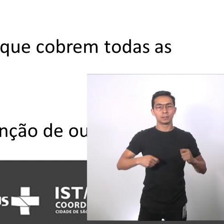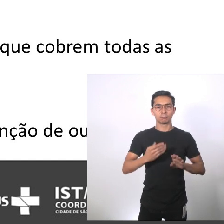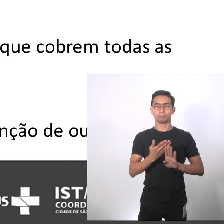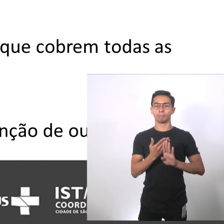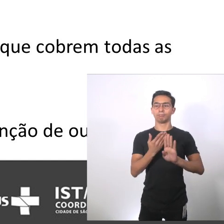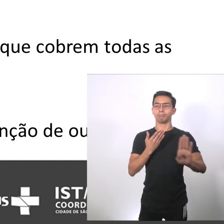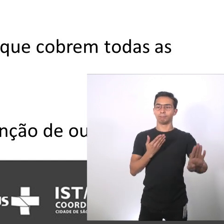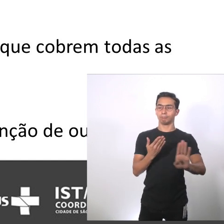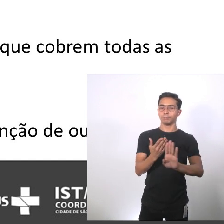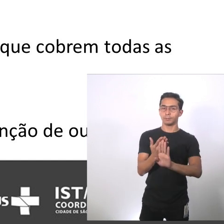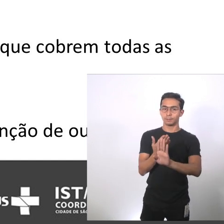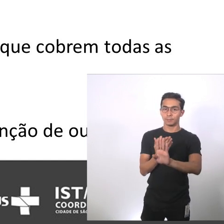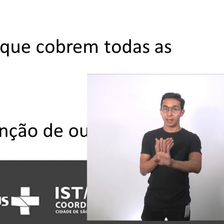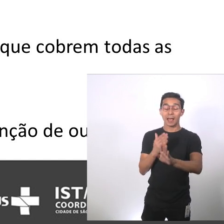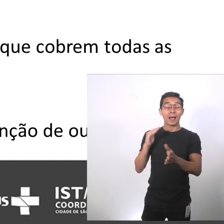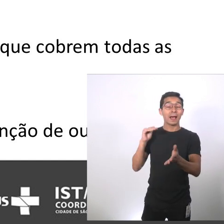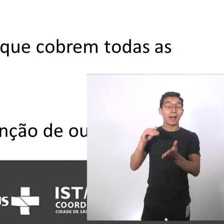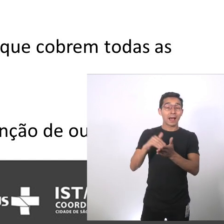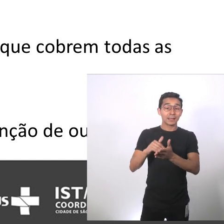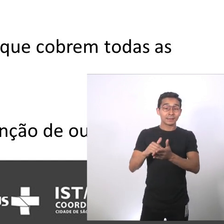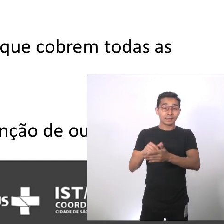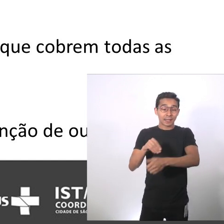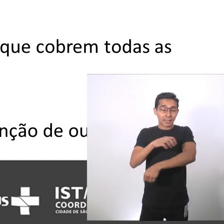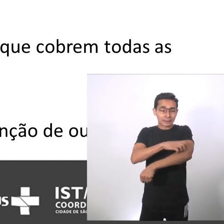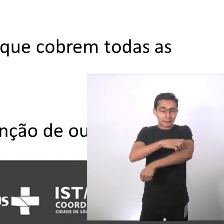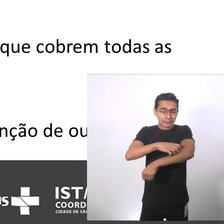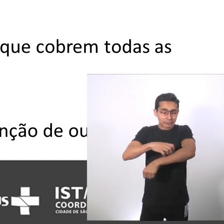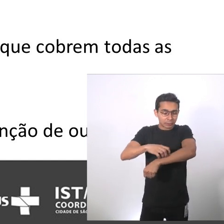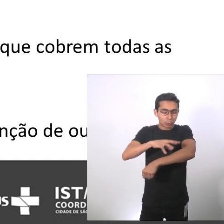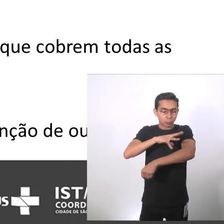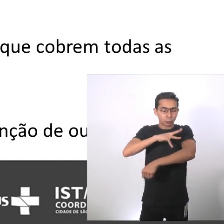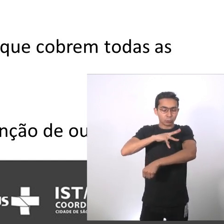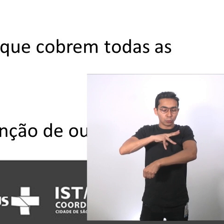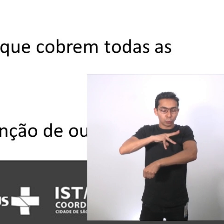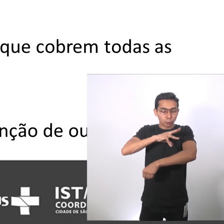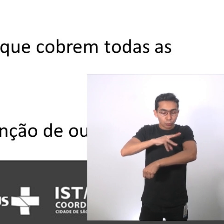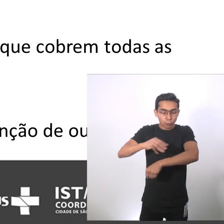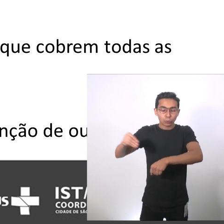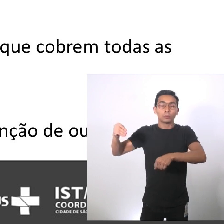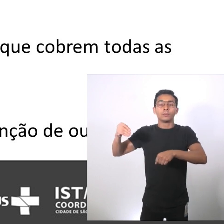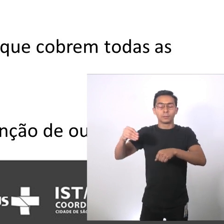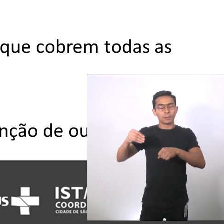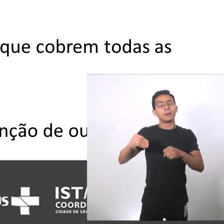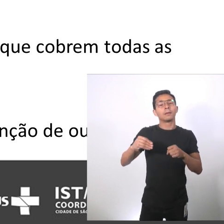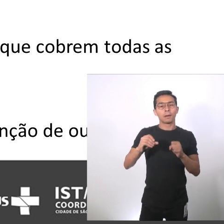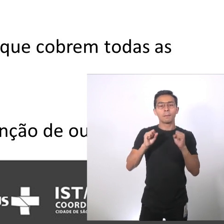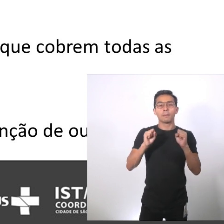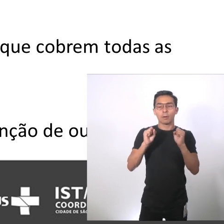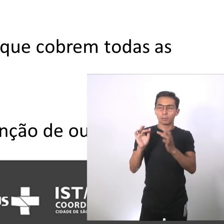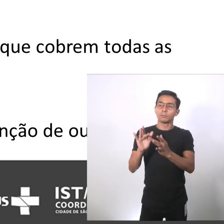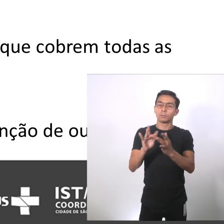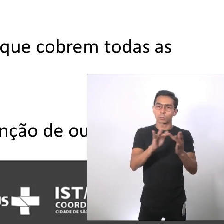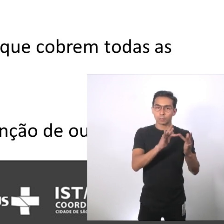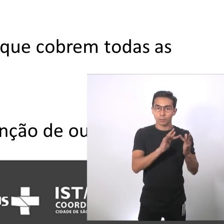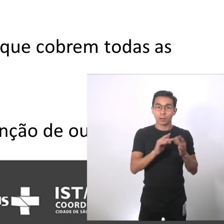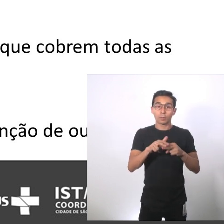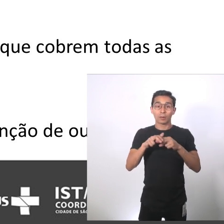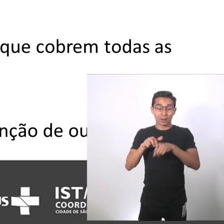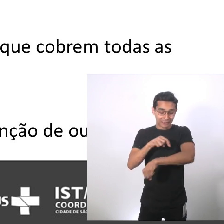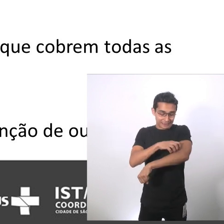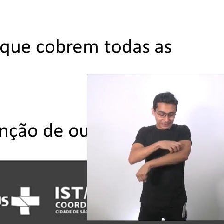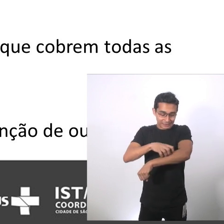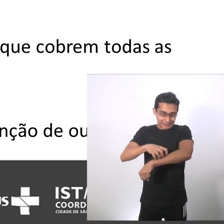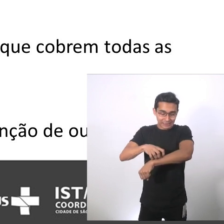Então, a crosta é contaminante e a pele embaixo da crosta